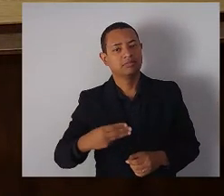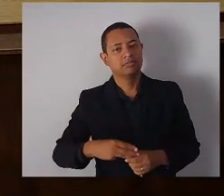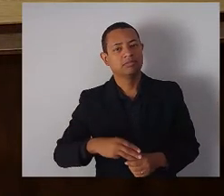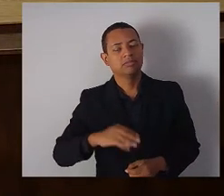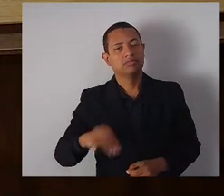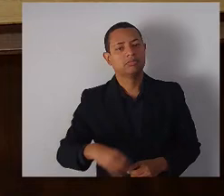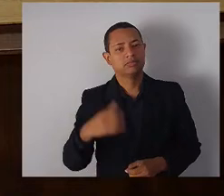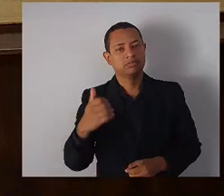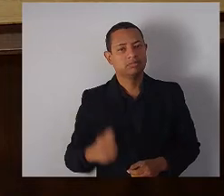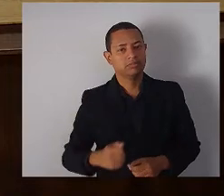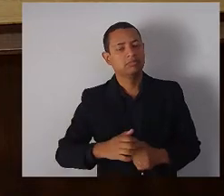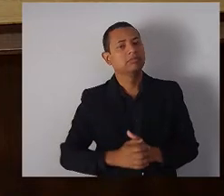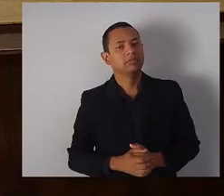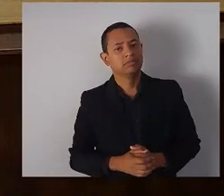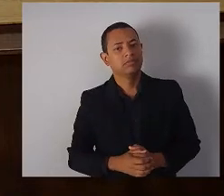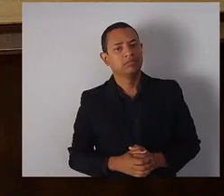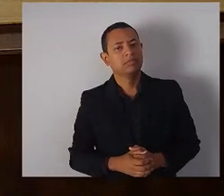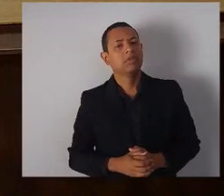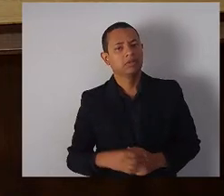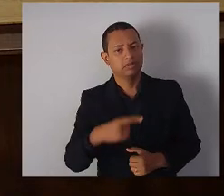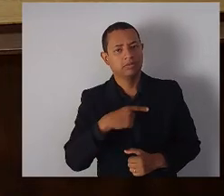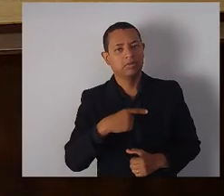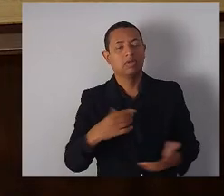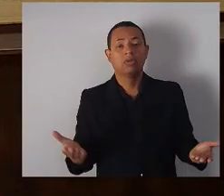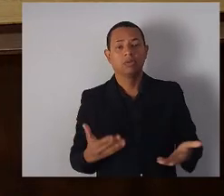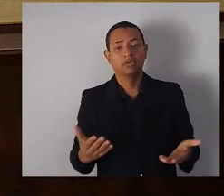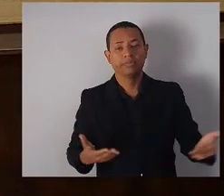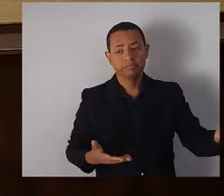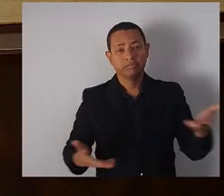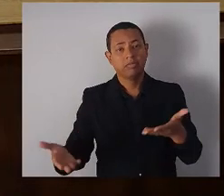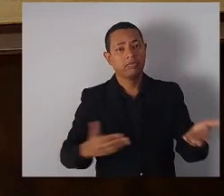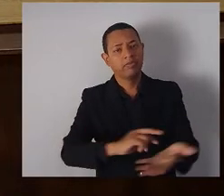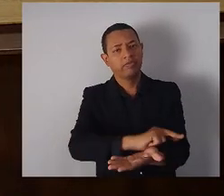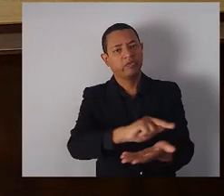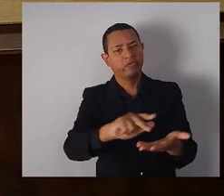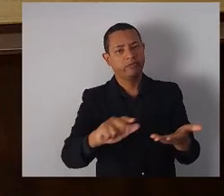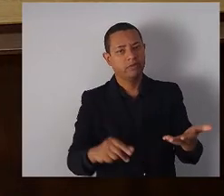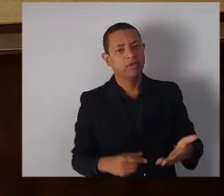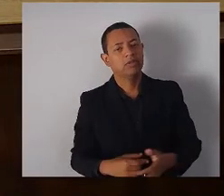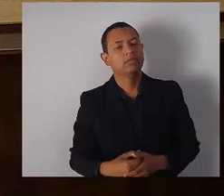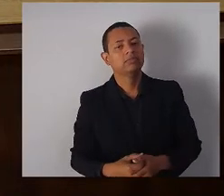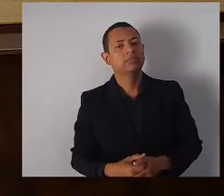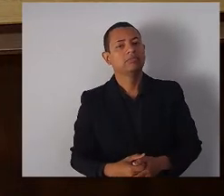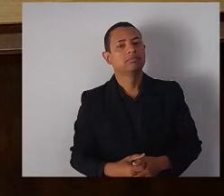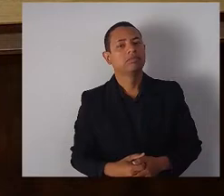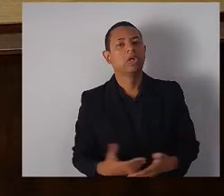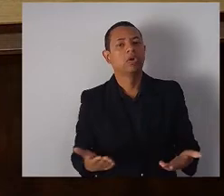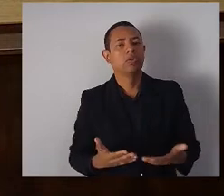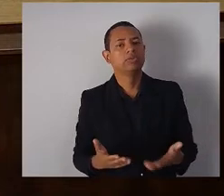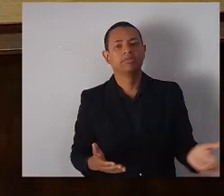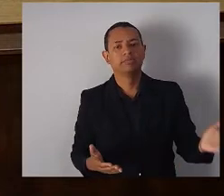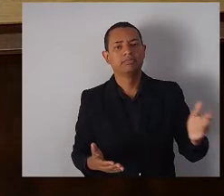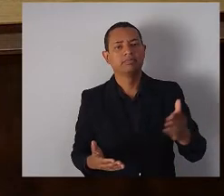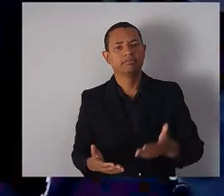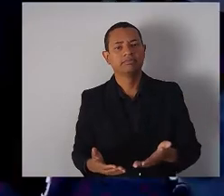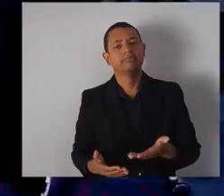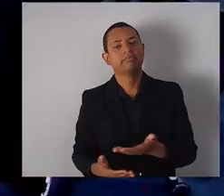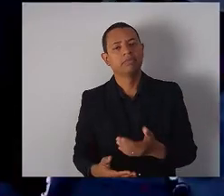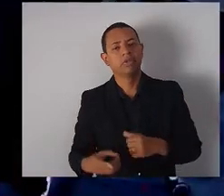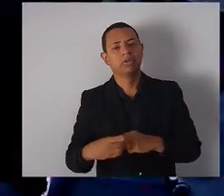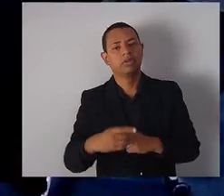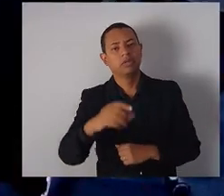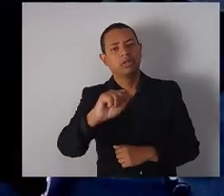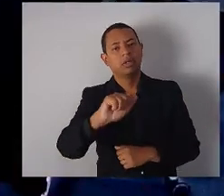de vários convidados, dentre eles aqui estão presentes aqui a doutora